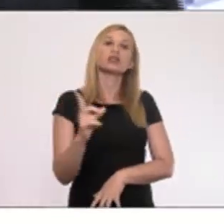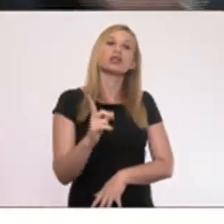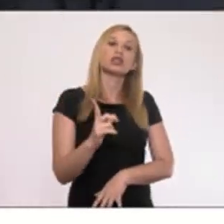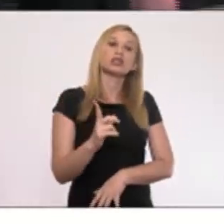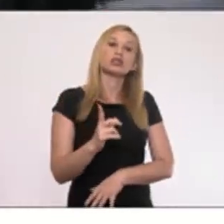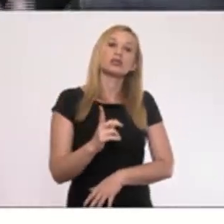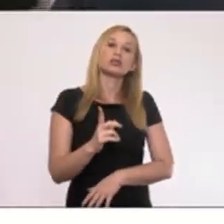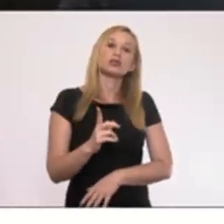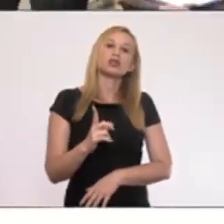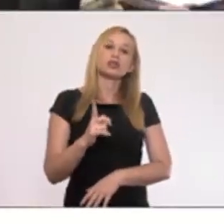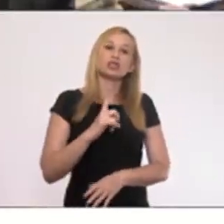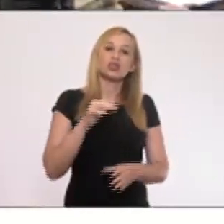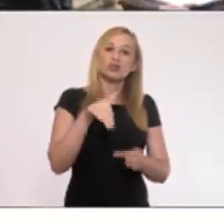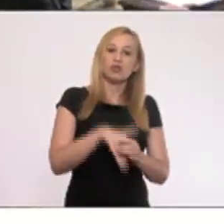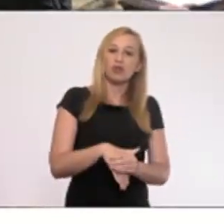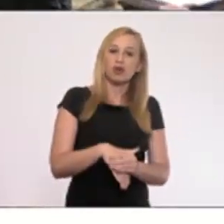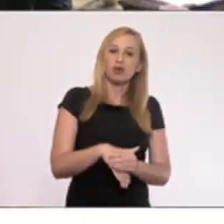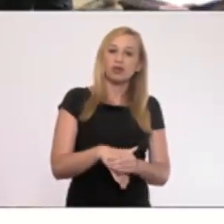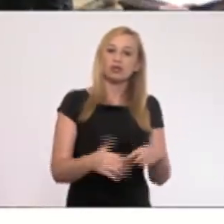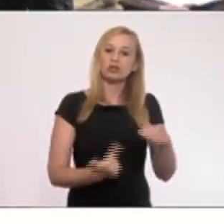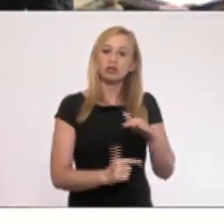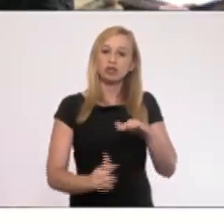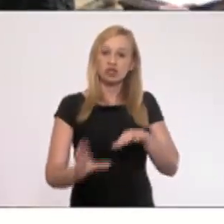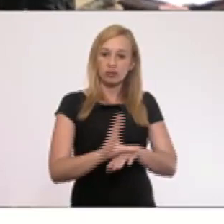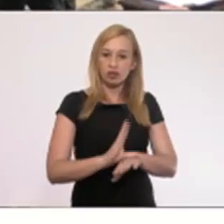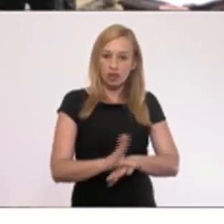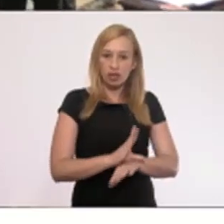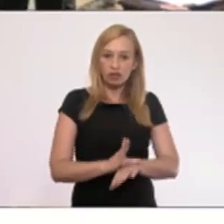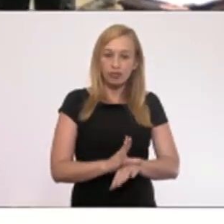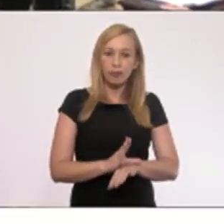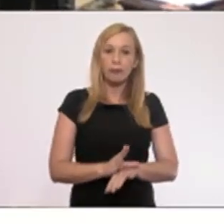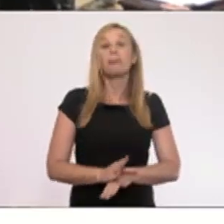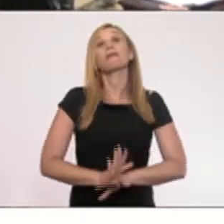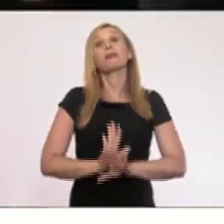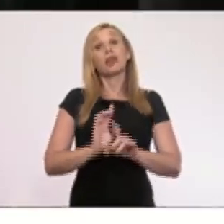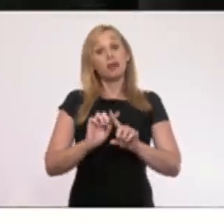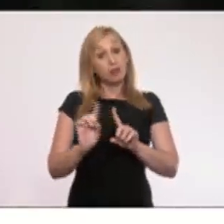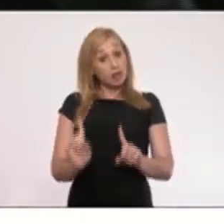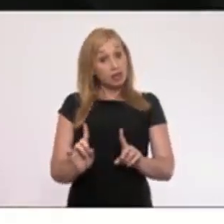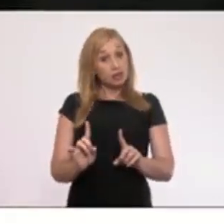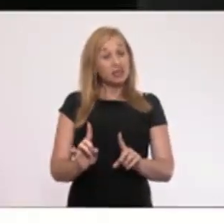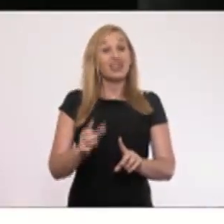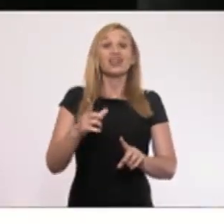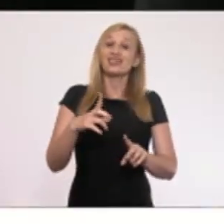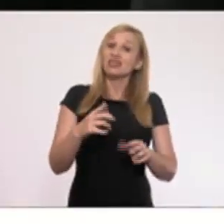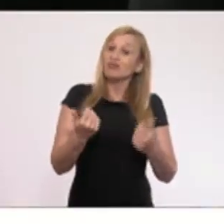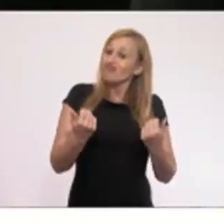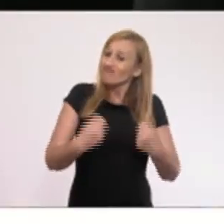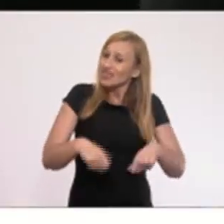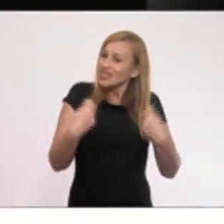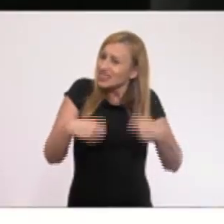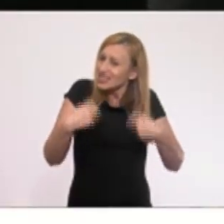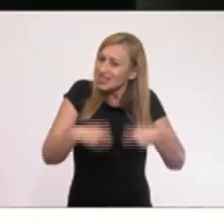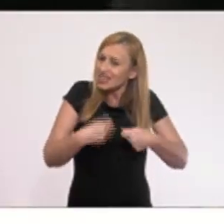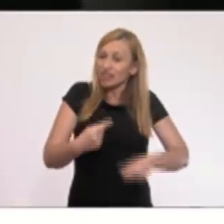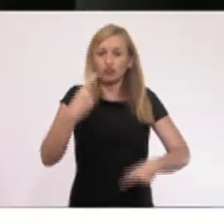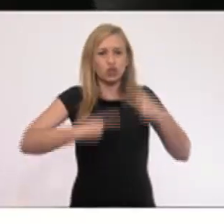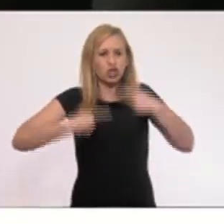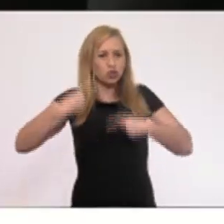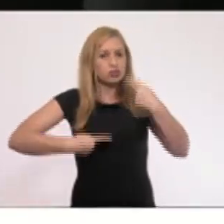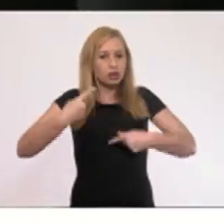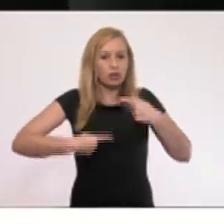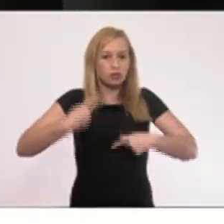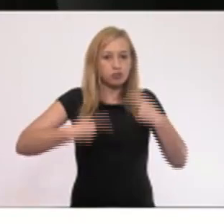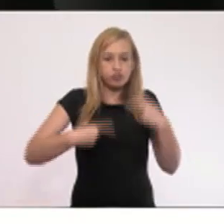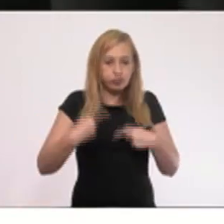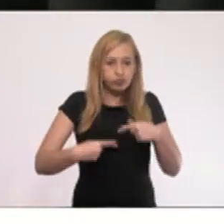exarado o voto pela inconstitucionalidade. Sendo uma necessidade e uma discussão